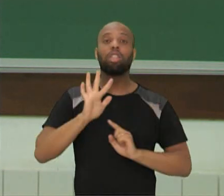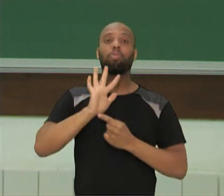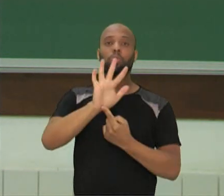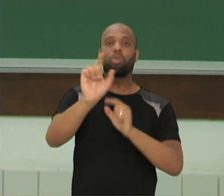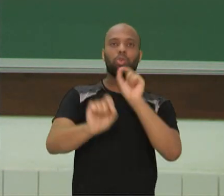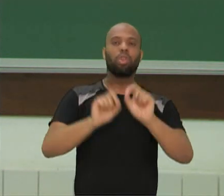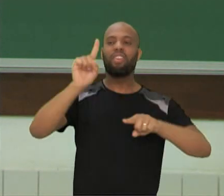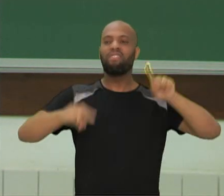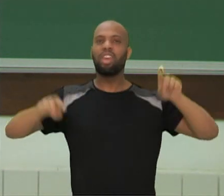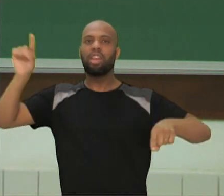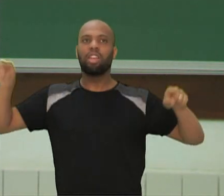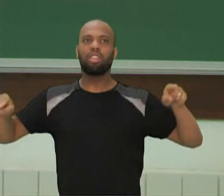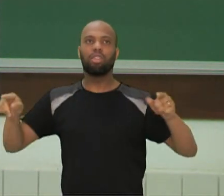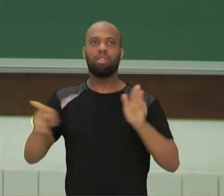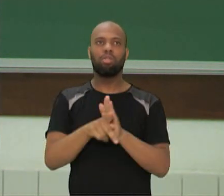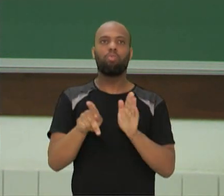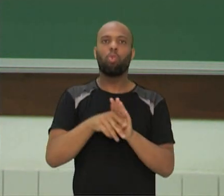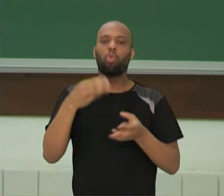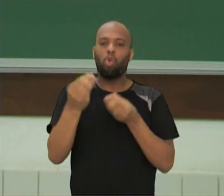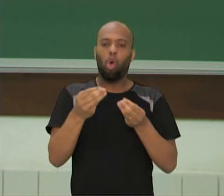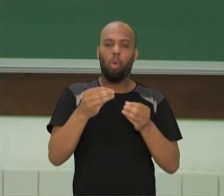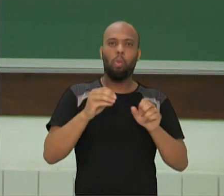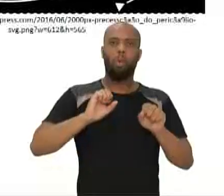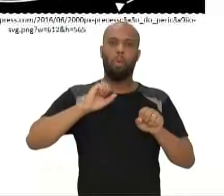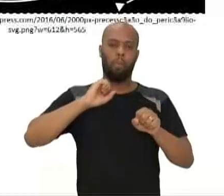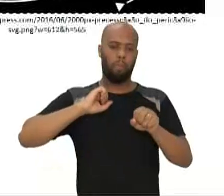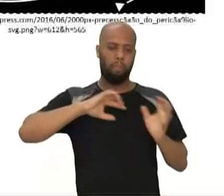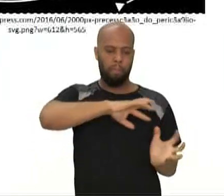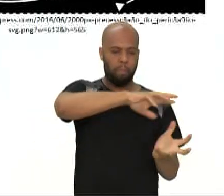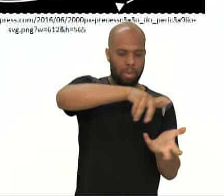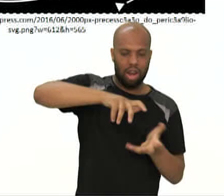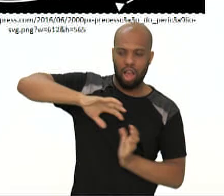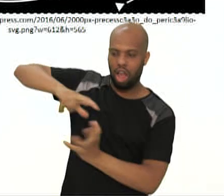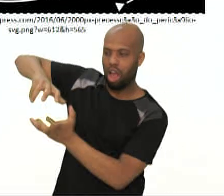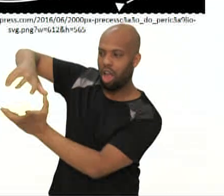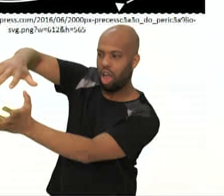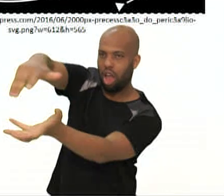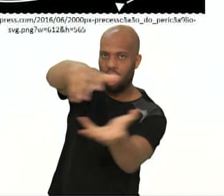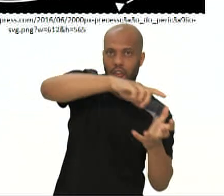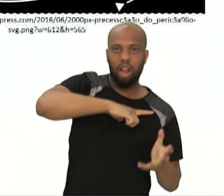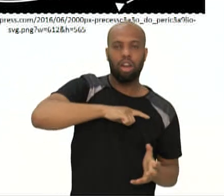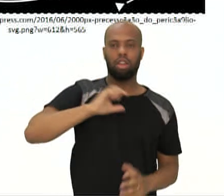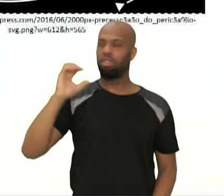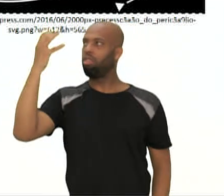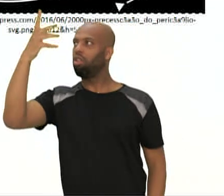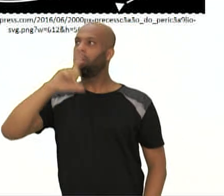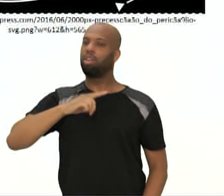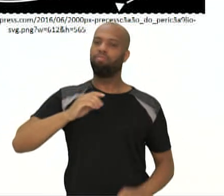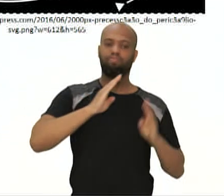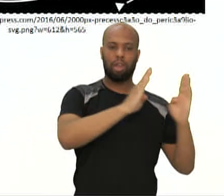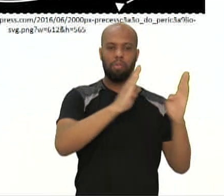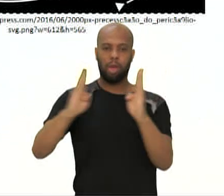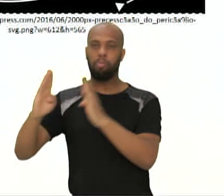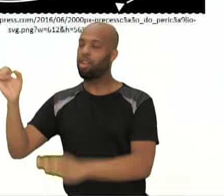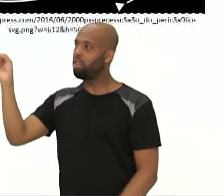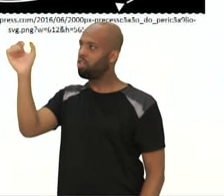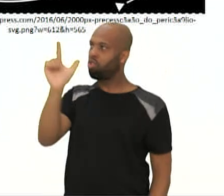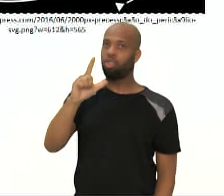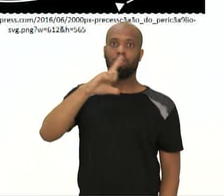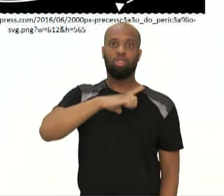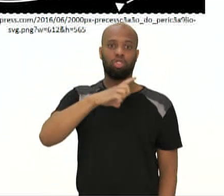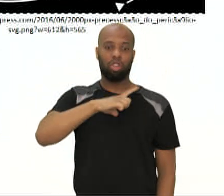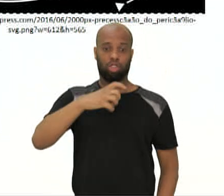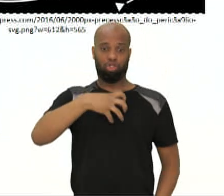tratar da variação orbital. Variação orbital ocorre periodicamente, fazendo com que a radiação solar chegue de